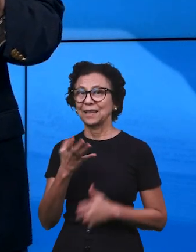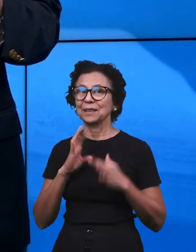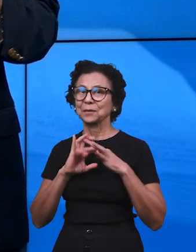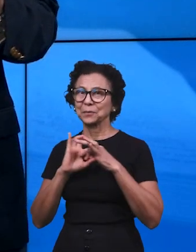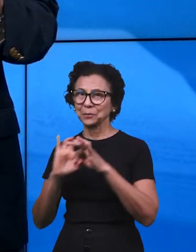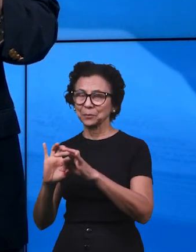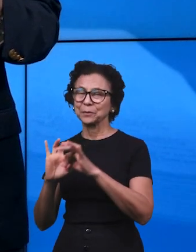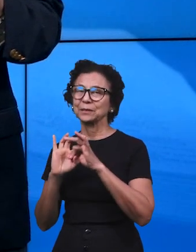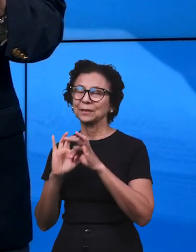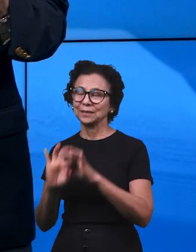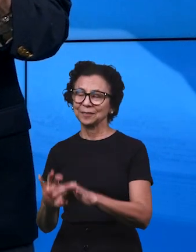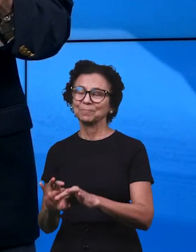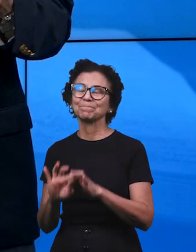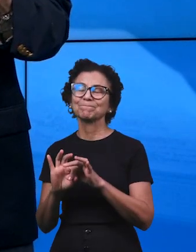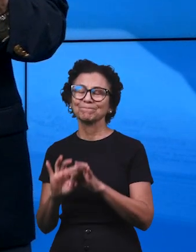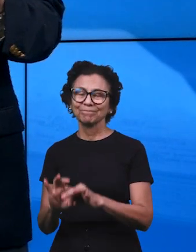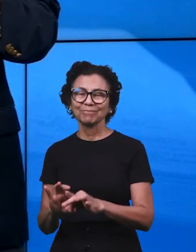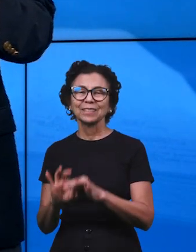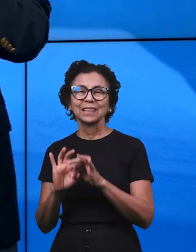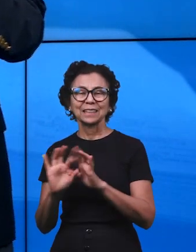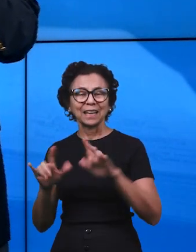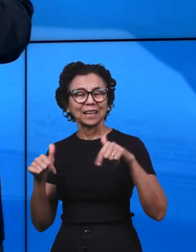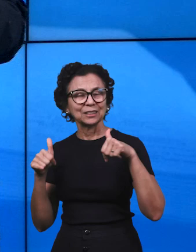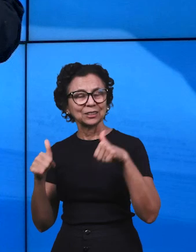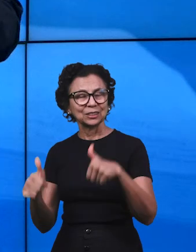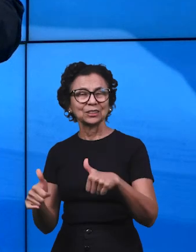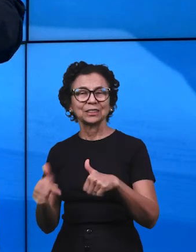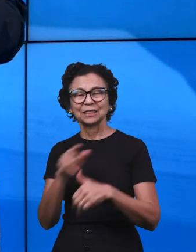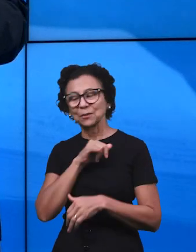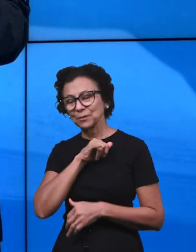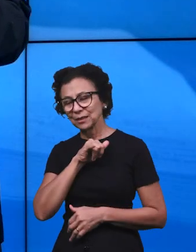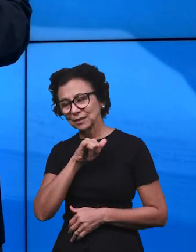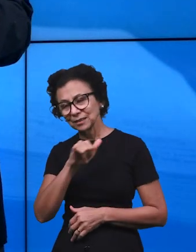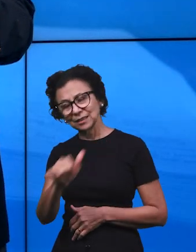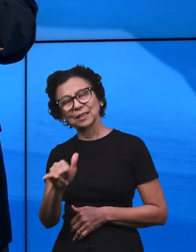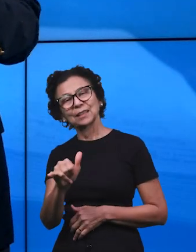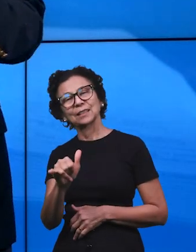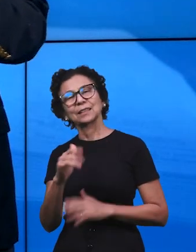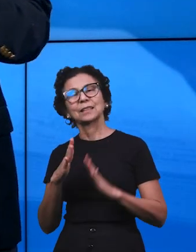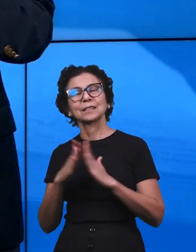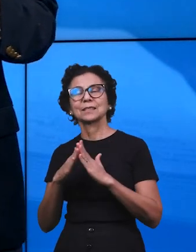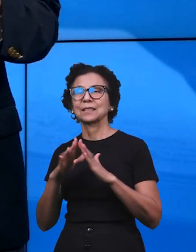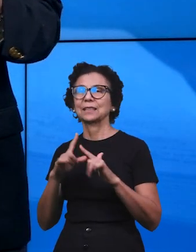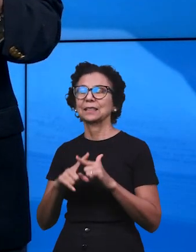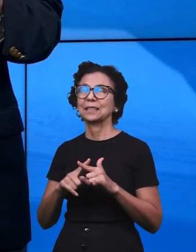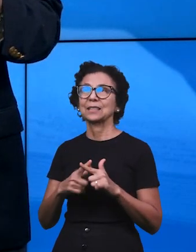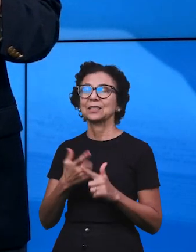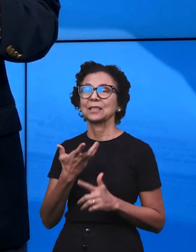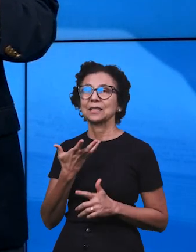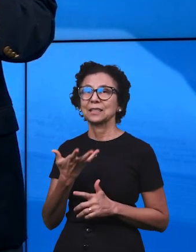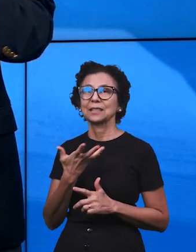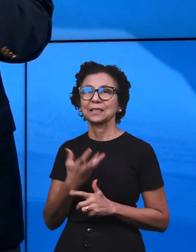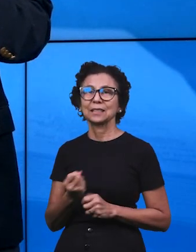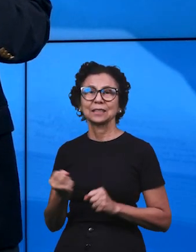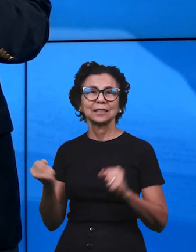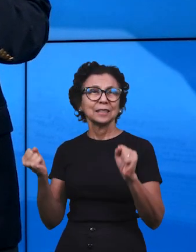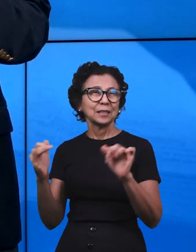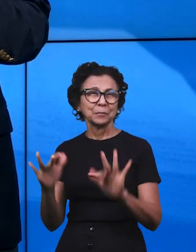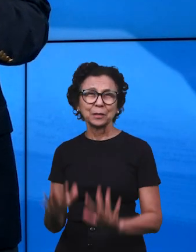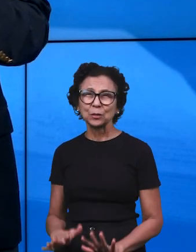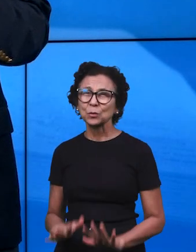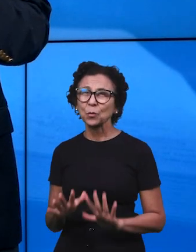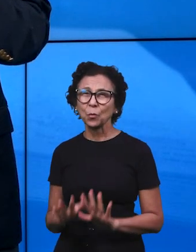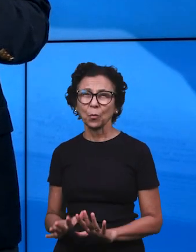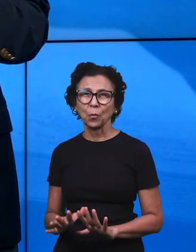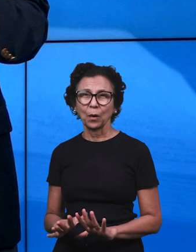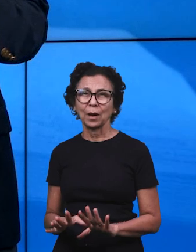ter comunhão com essa igreja, Ele quer se manifestar, Ele quer se revelar a essa igreja, Ele quer alimentar essa igreja, Ele